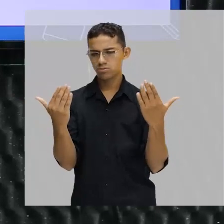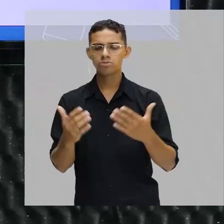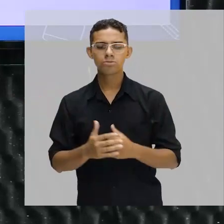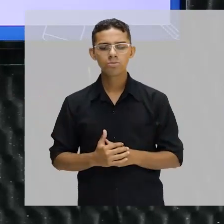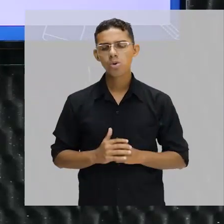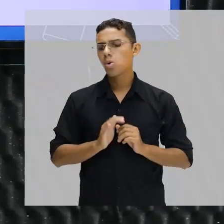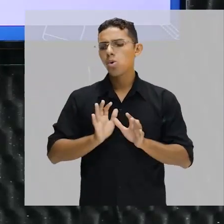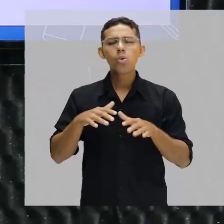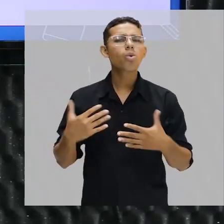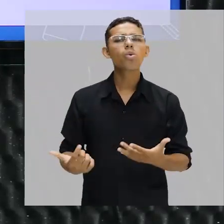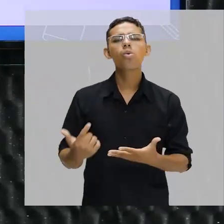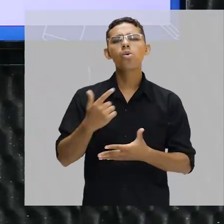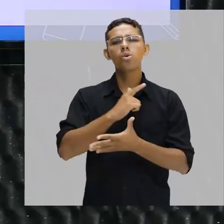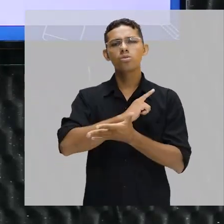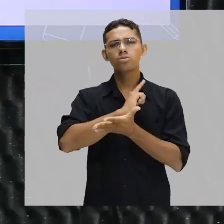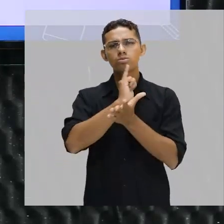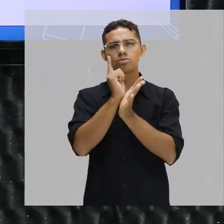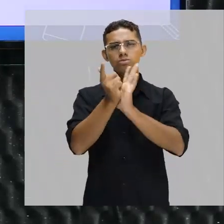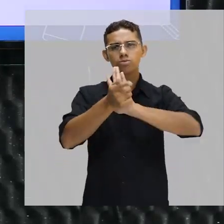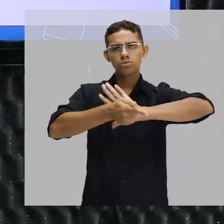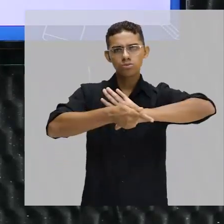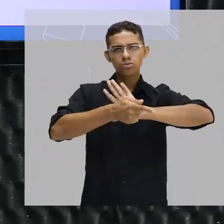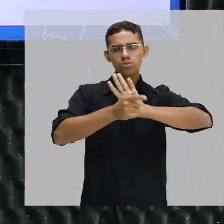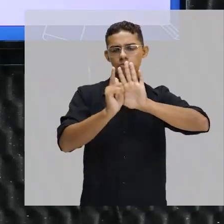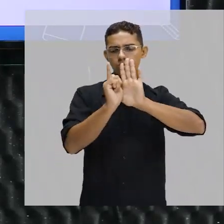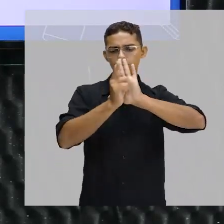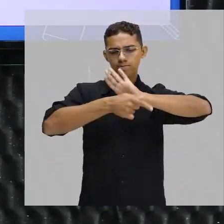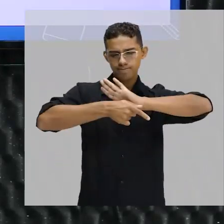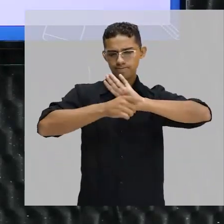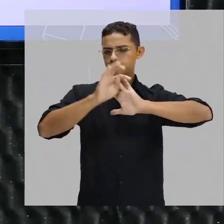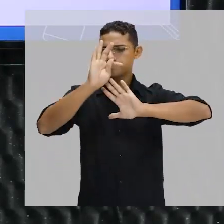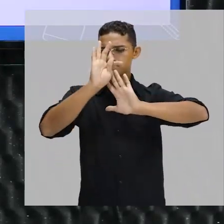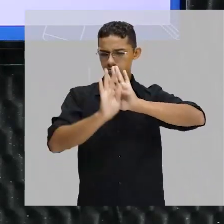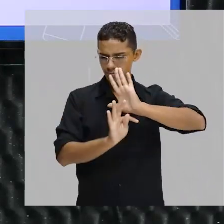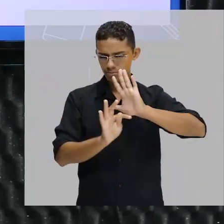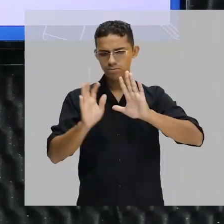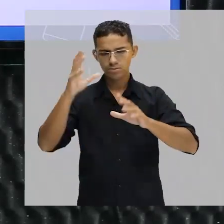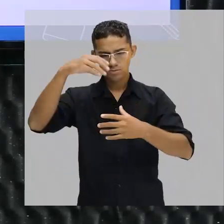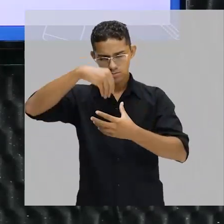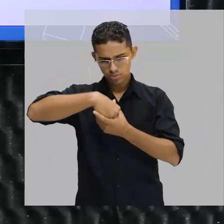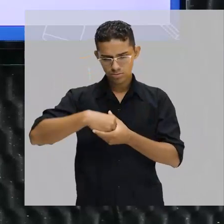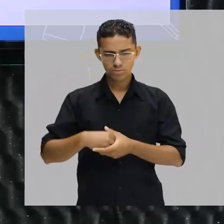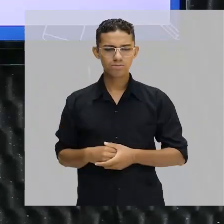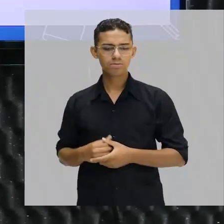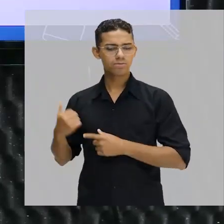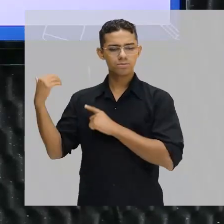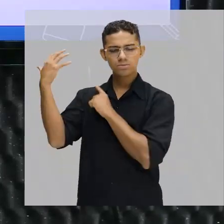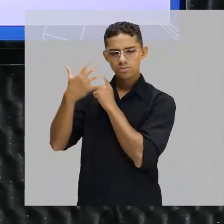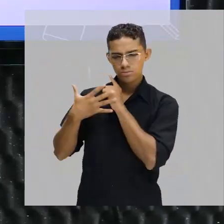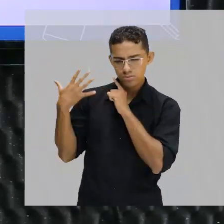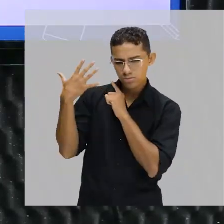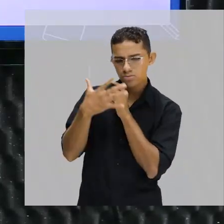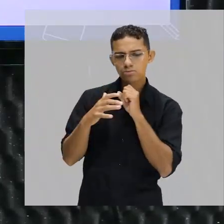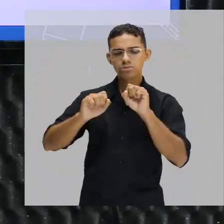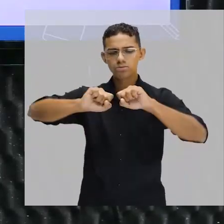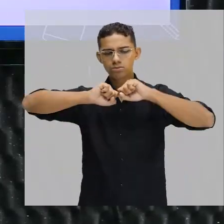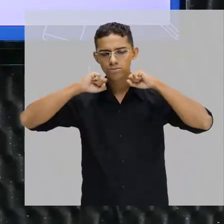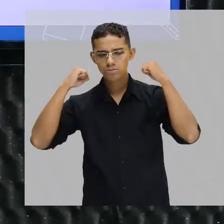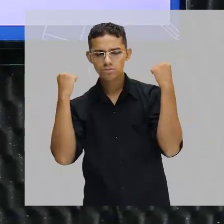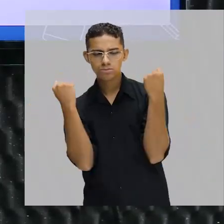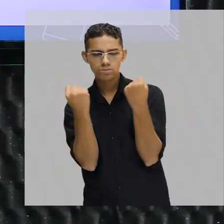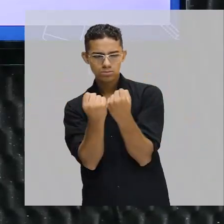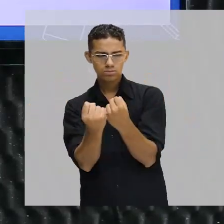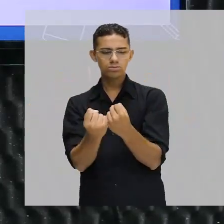gêneros textuais que estão dentro do texto expositivo? Seminários, as palestras, as